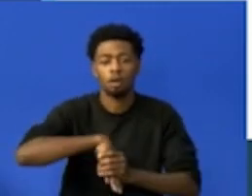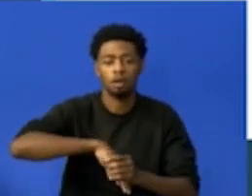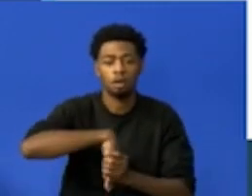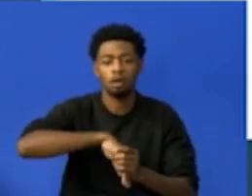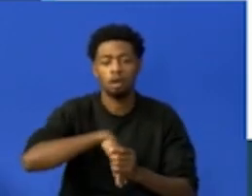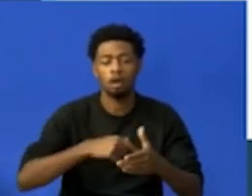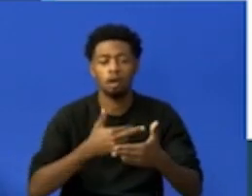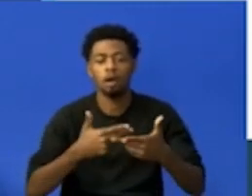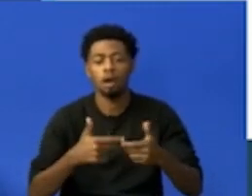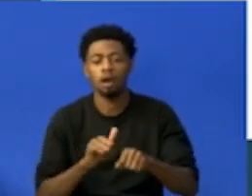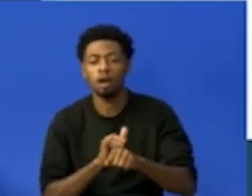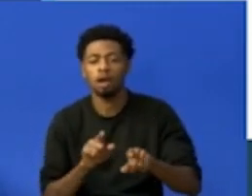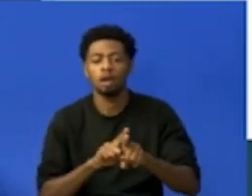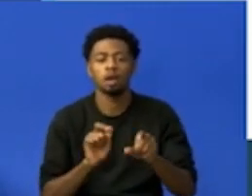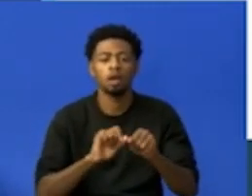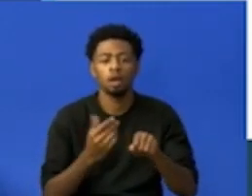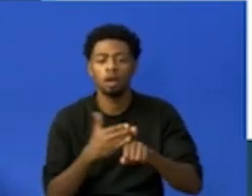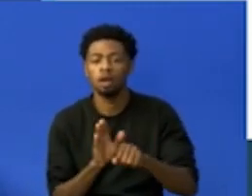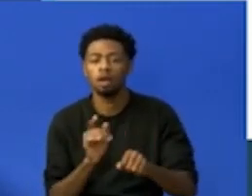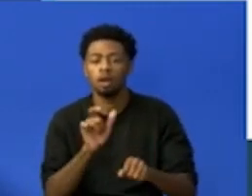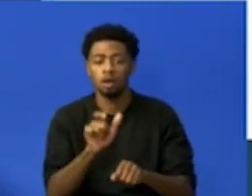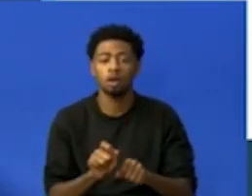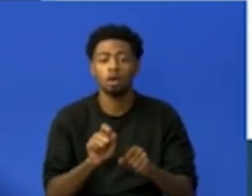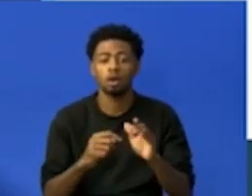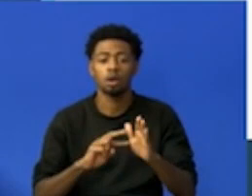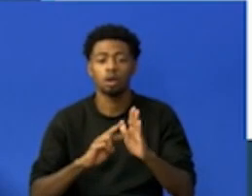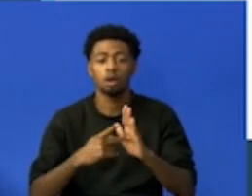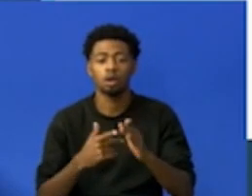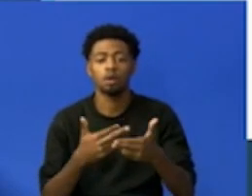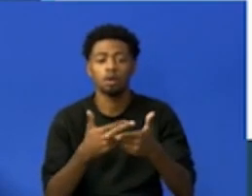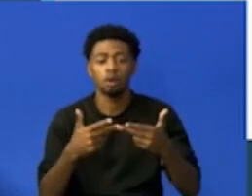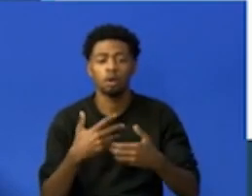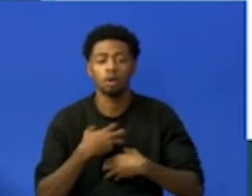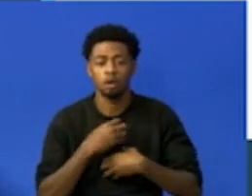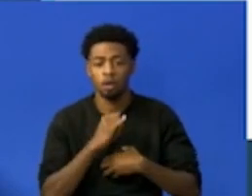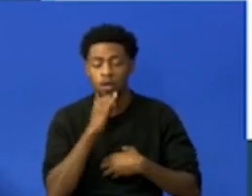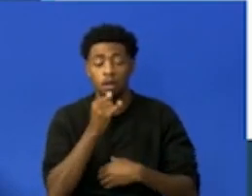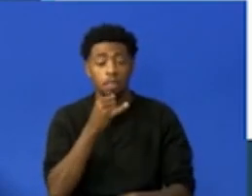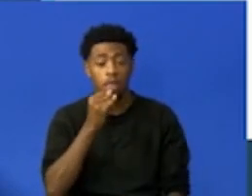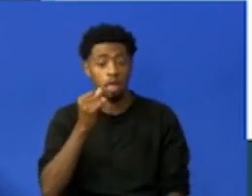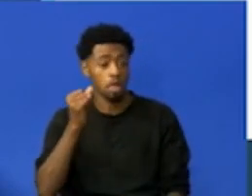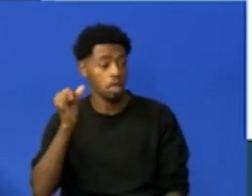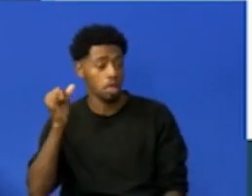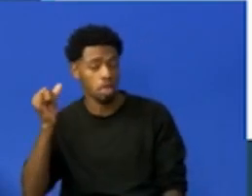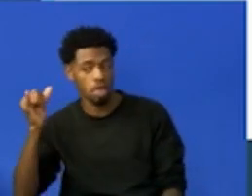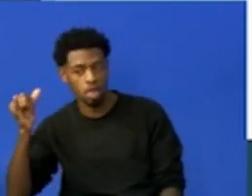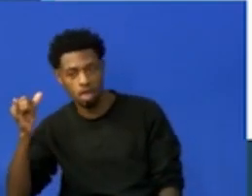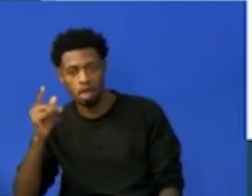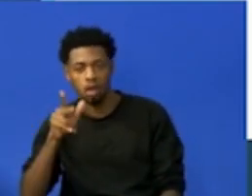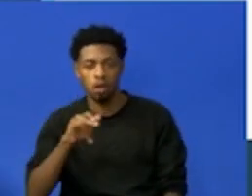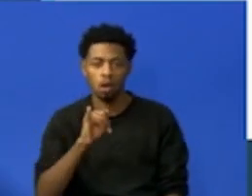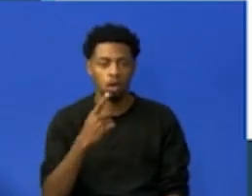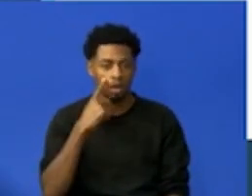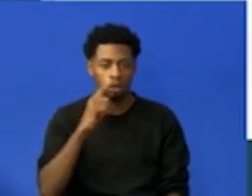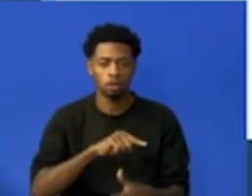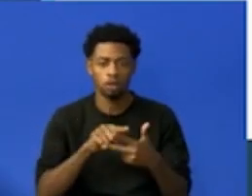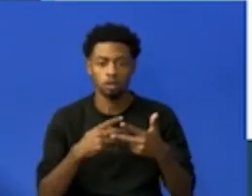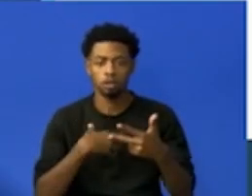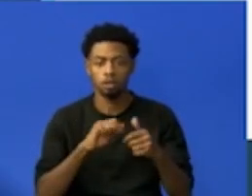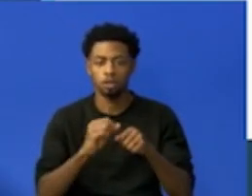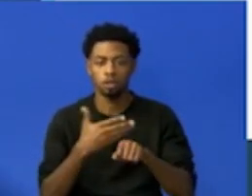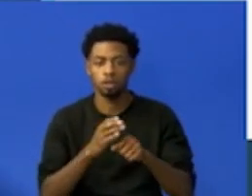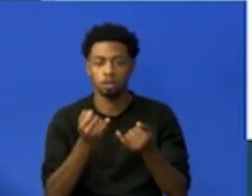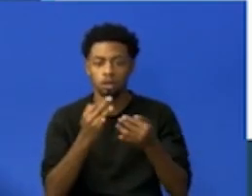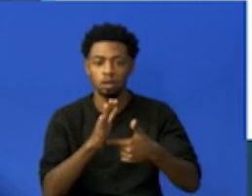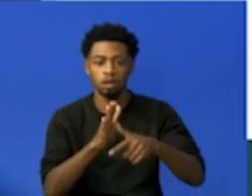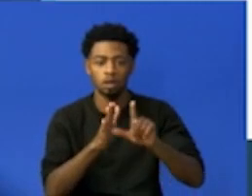outras estratégias de treinamento que não estão só relacionadas a esses componentes energéticos, como acontece nesses 3 tipos de treinamento que eu